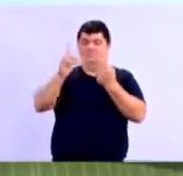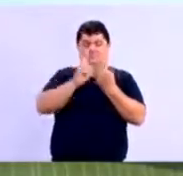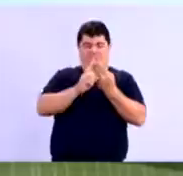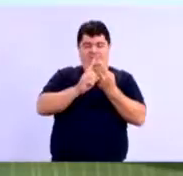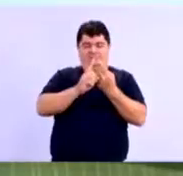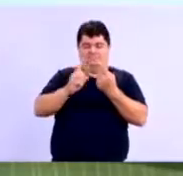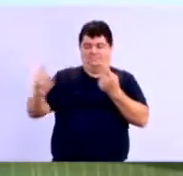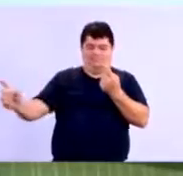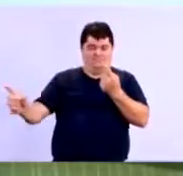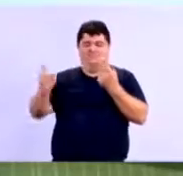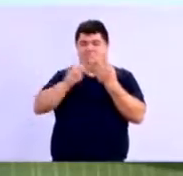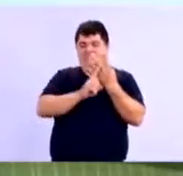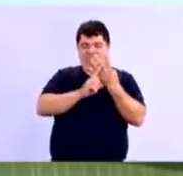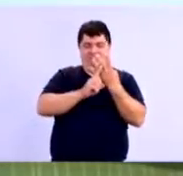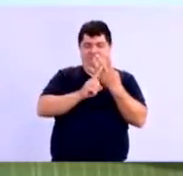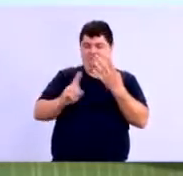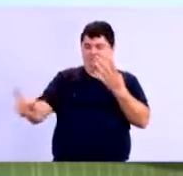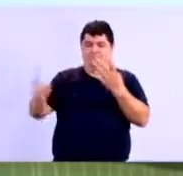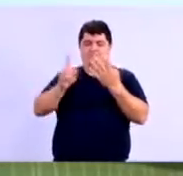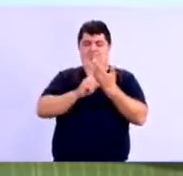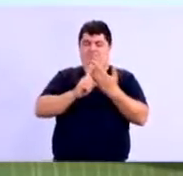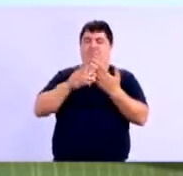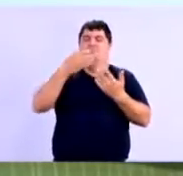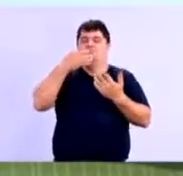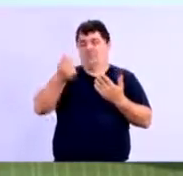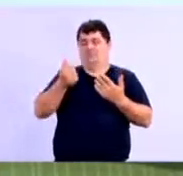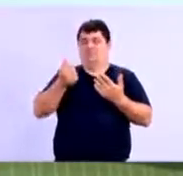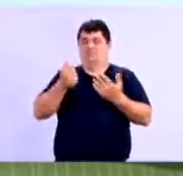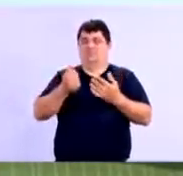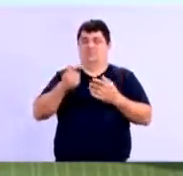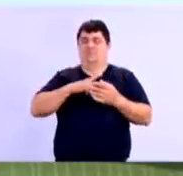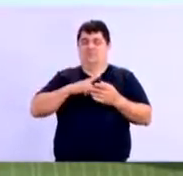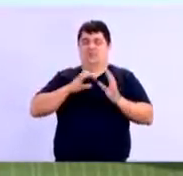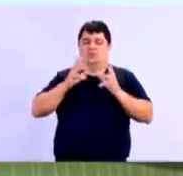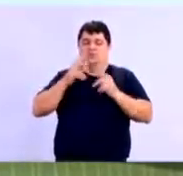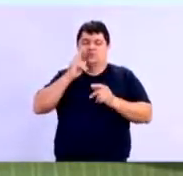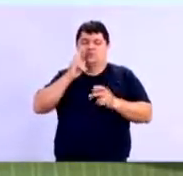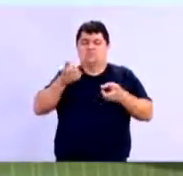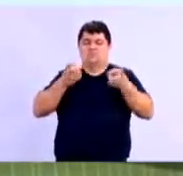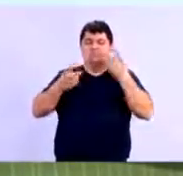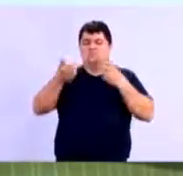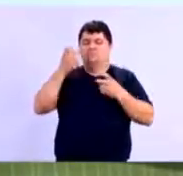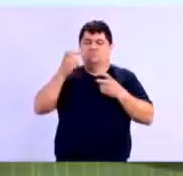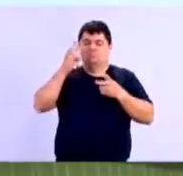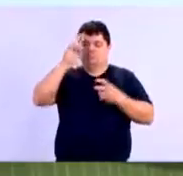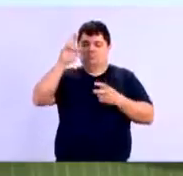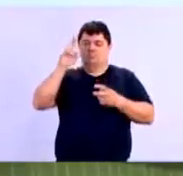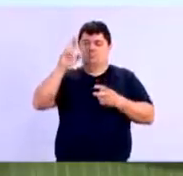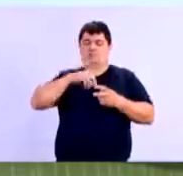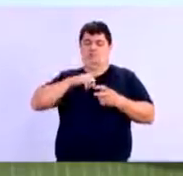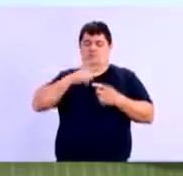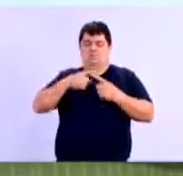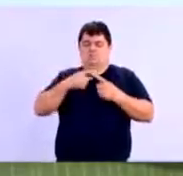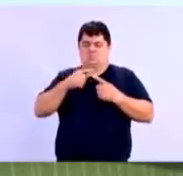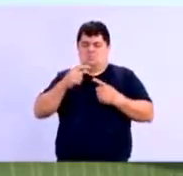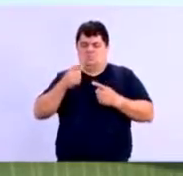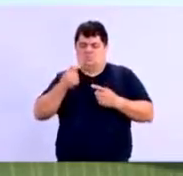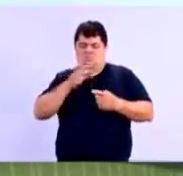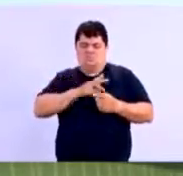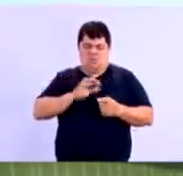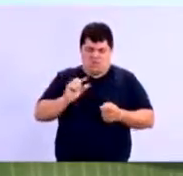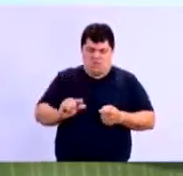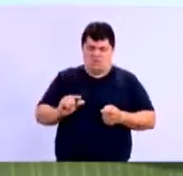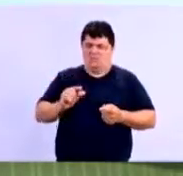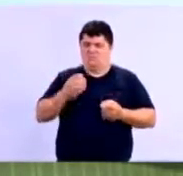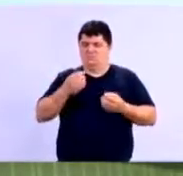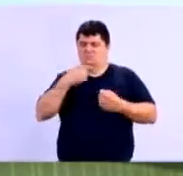Consigo. O que acontece é que com o passar do tempo, tanto os sócios vão se sentir desprestigiados, vai ter pouco retorno, por que eu estou com dinheiro ali?